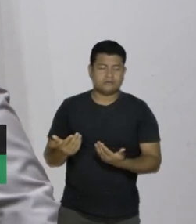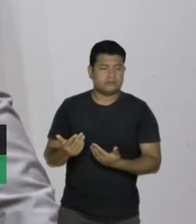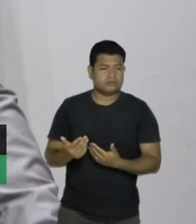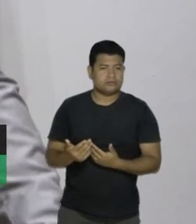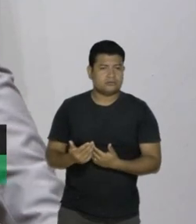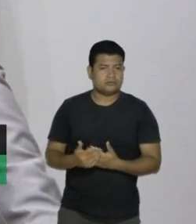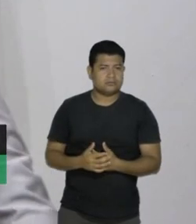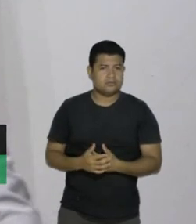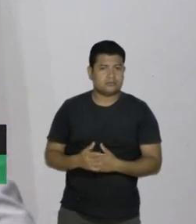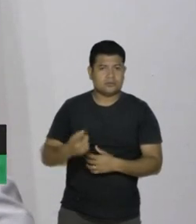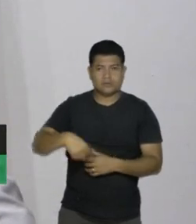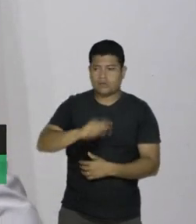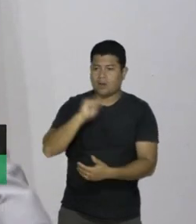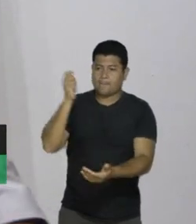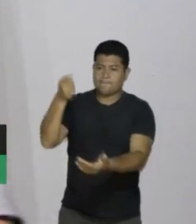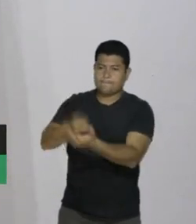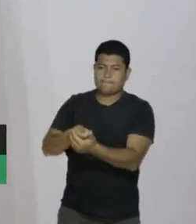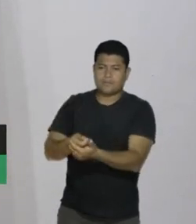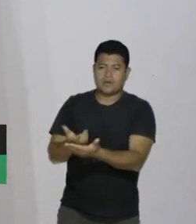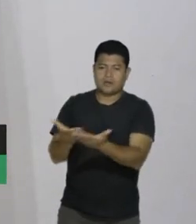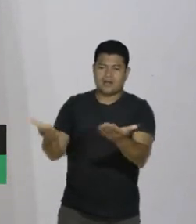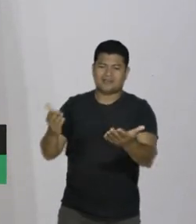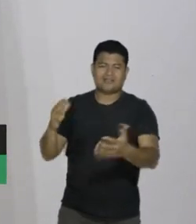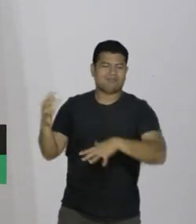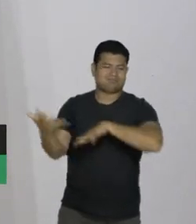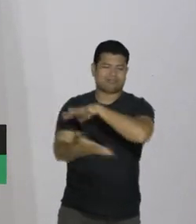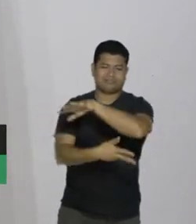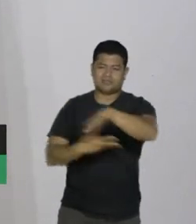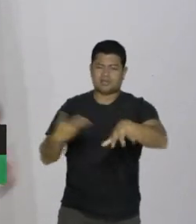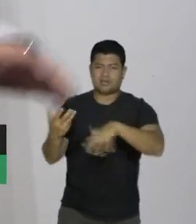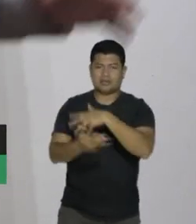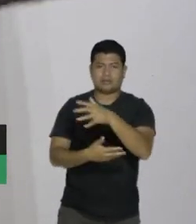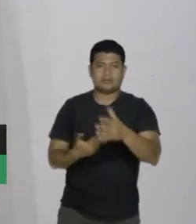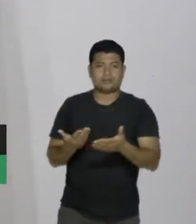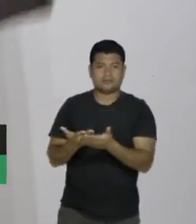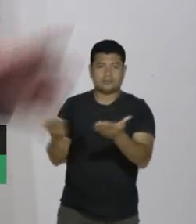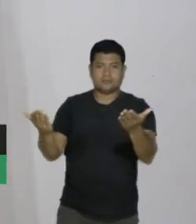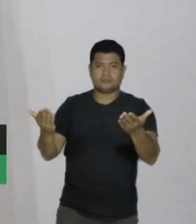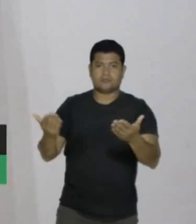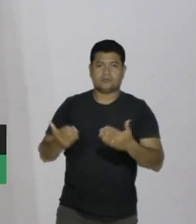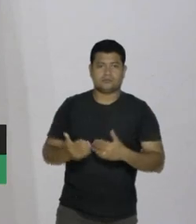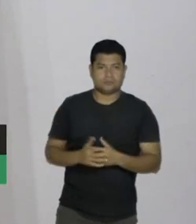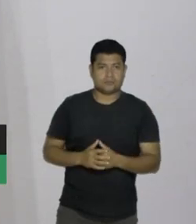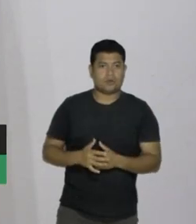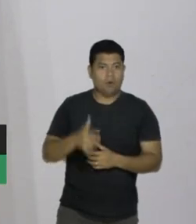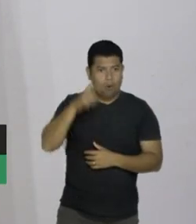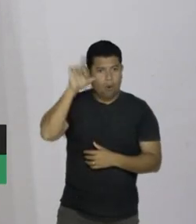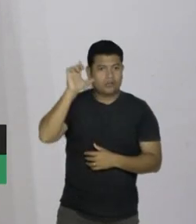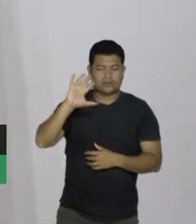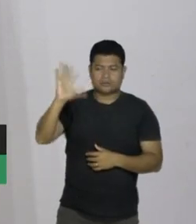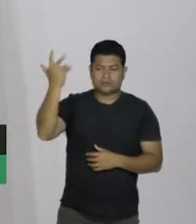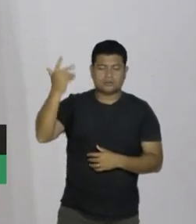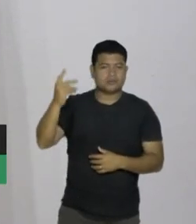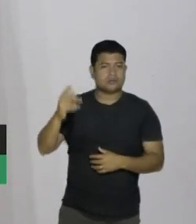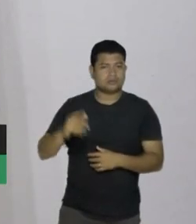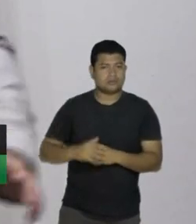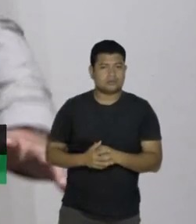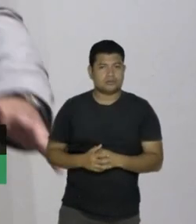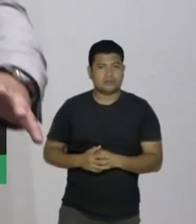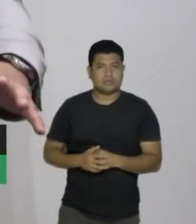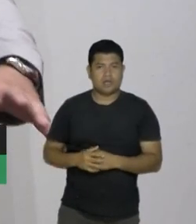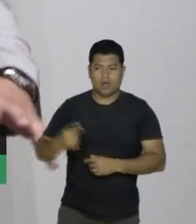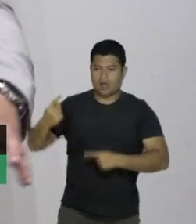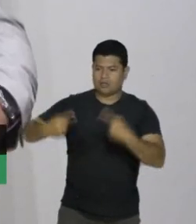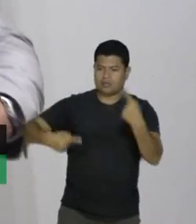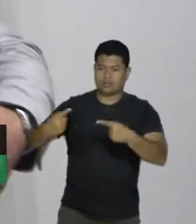e nós pagando essa farra e nós pagamos um espetáculo Demoníaco daquilo que foi ontem o diálogo de